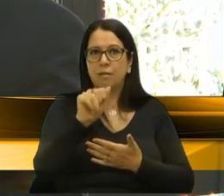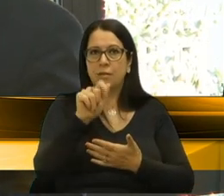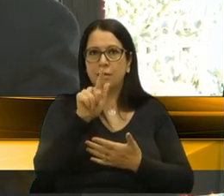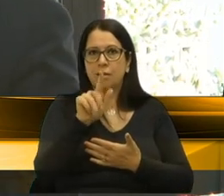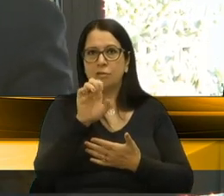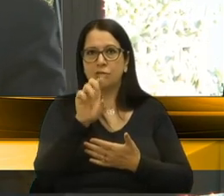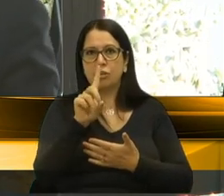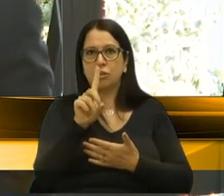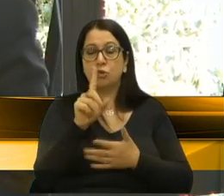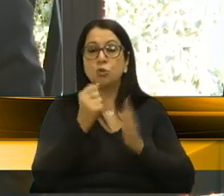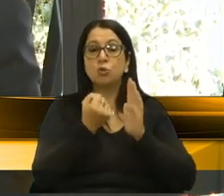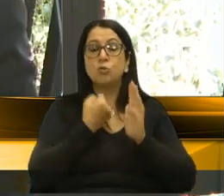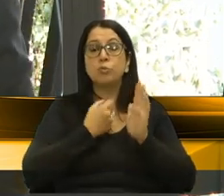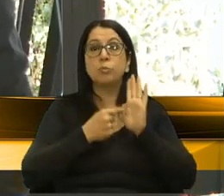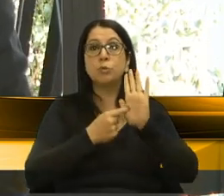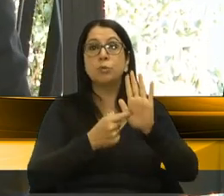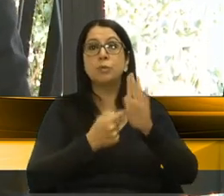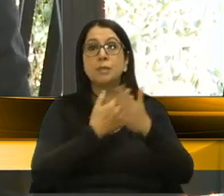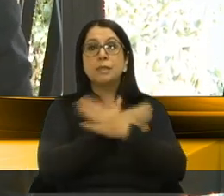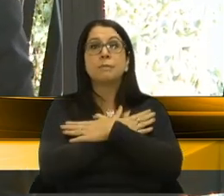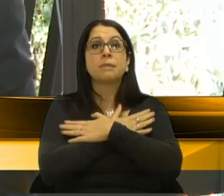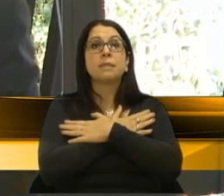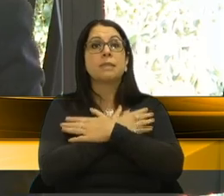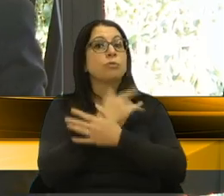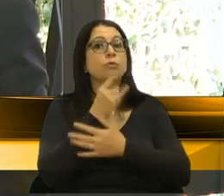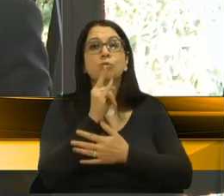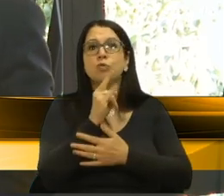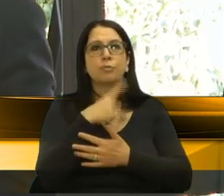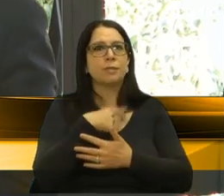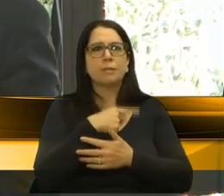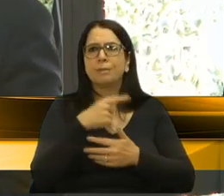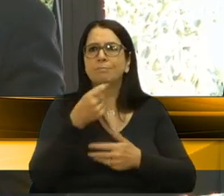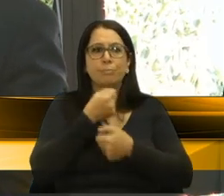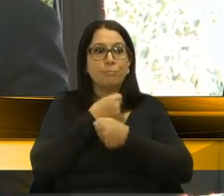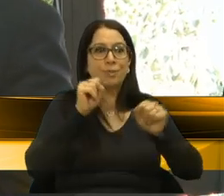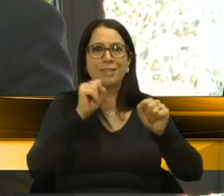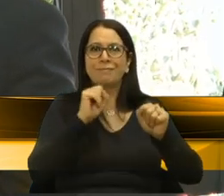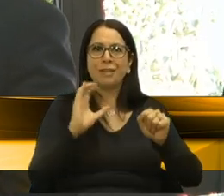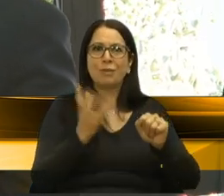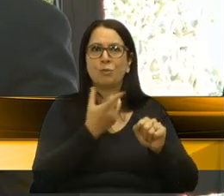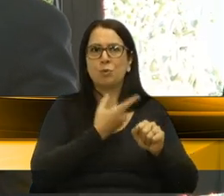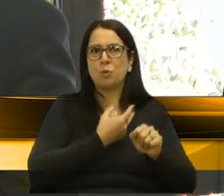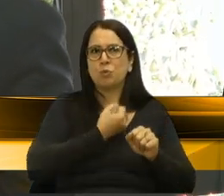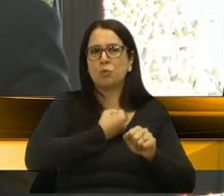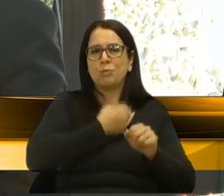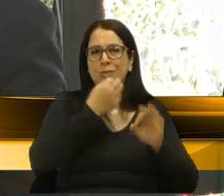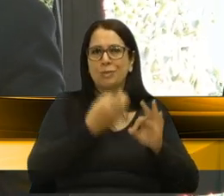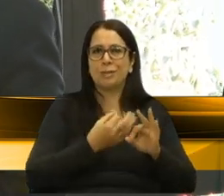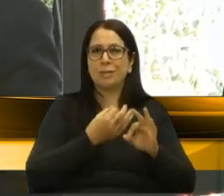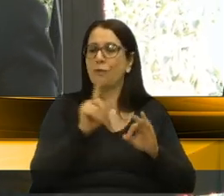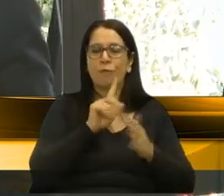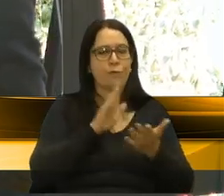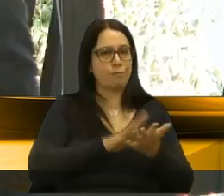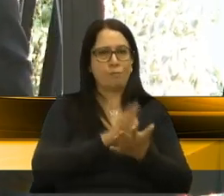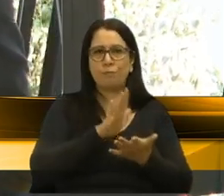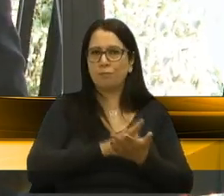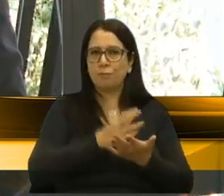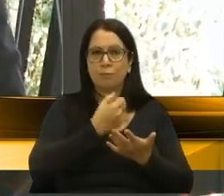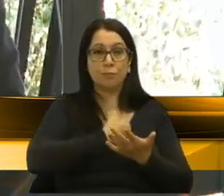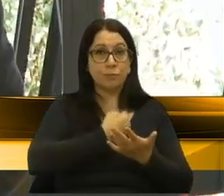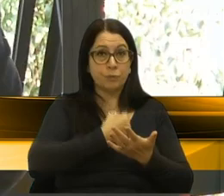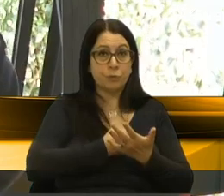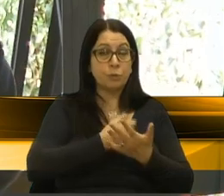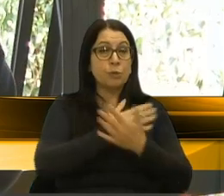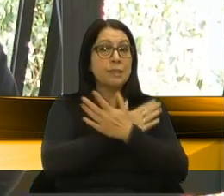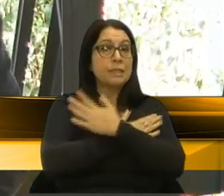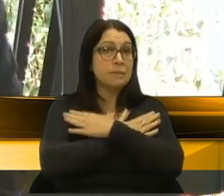que traz os números do desemprego, tem os números dos últimos tempos, porque é impossível ter os números dos últimos tempos. Não foi publicado ainda. Os números de